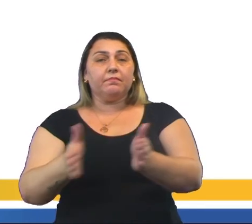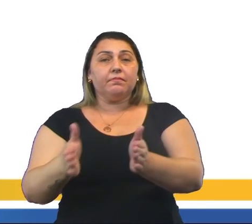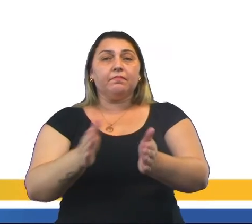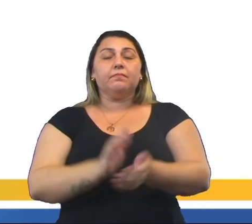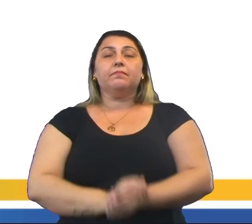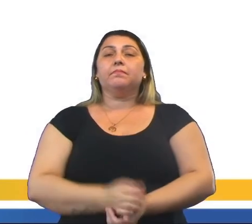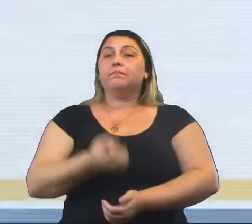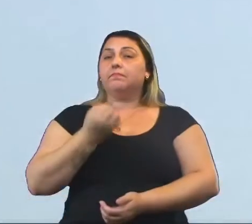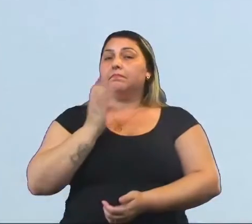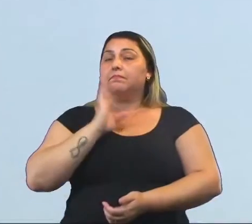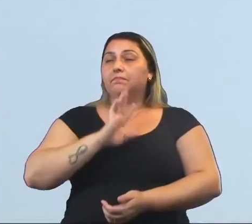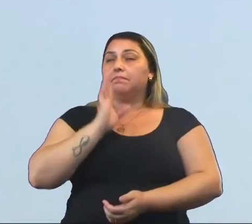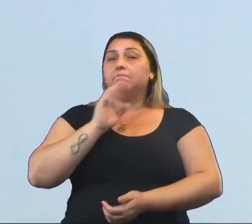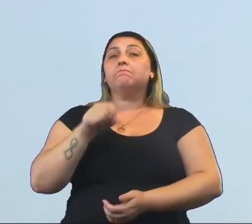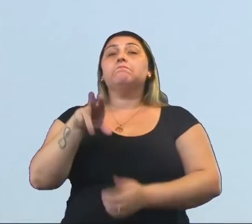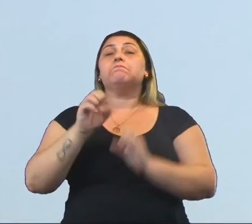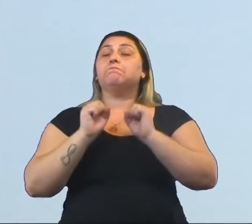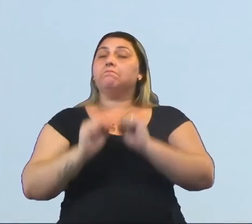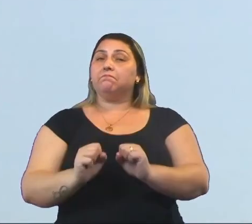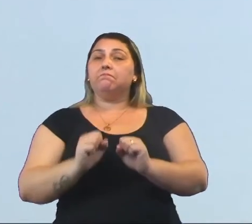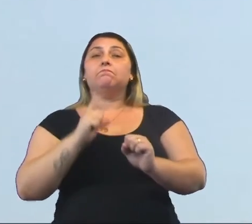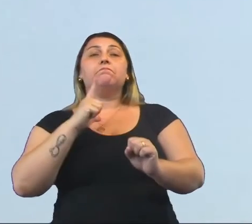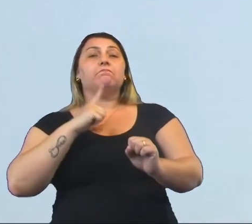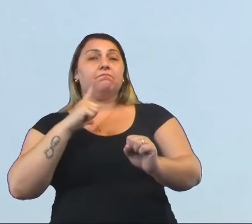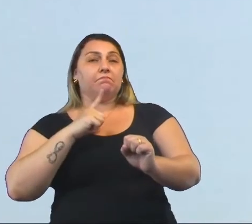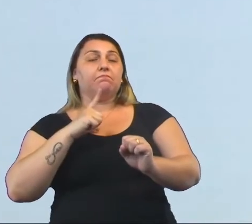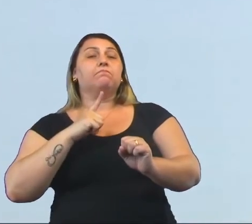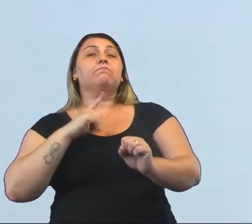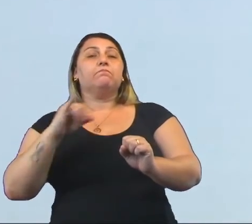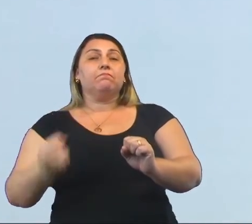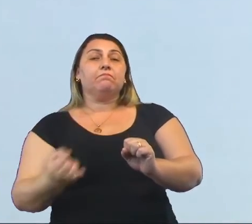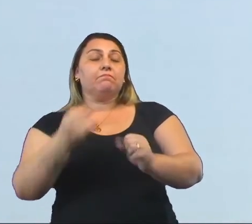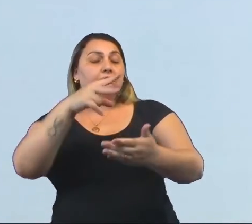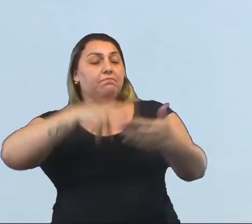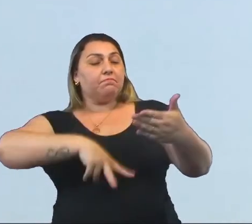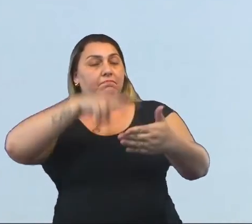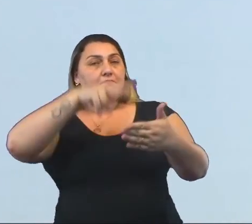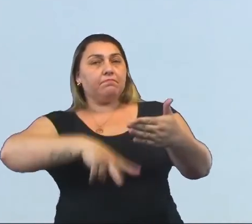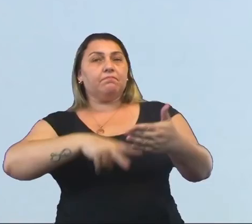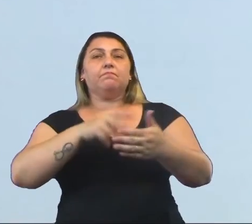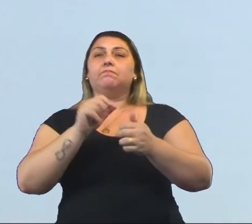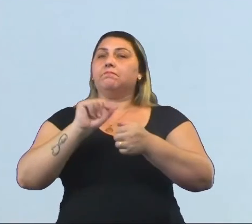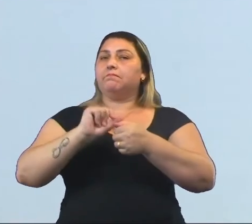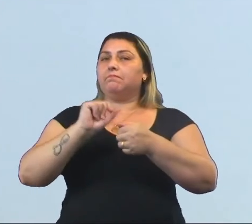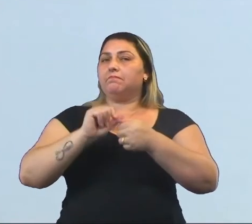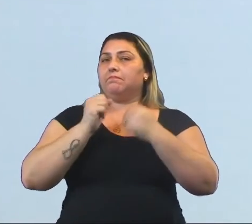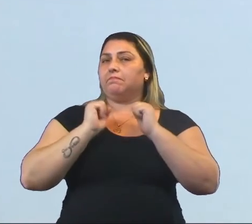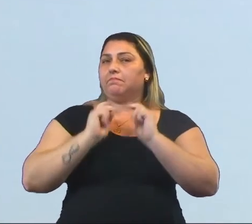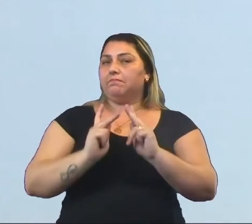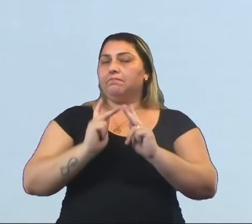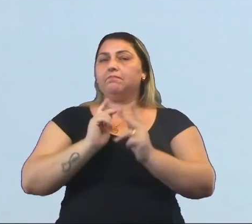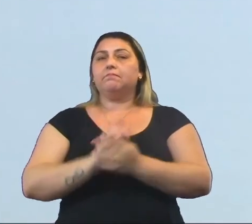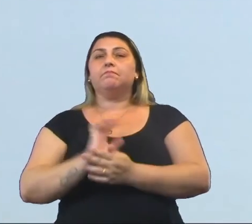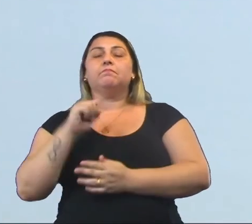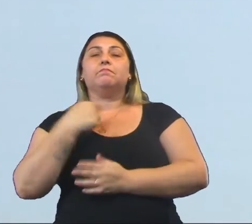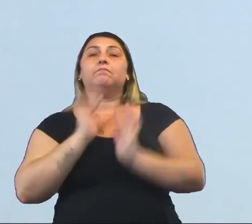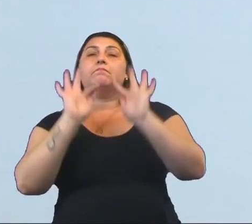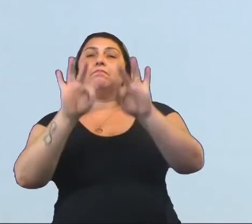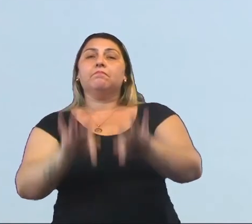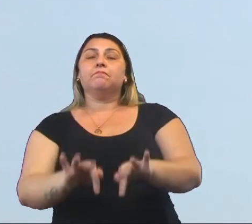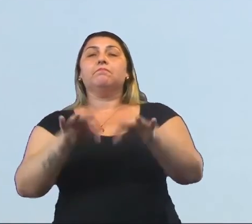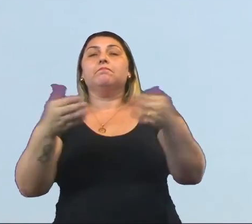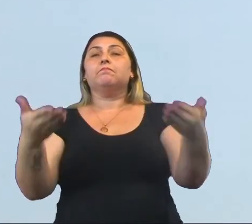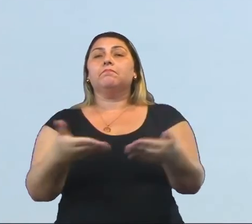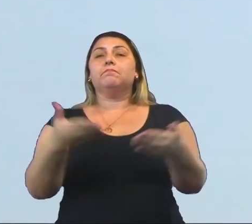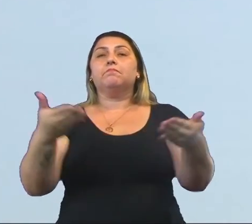é bem interessante, quem puder e tiver a chance de fazer essa leitura, faça, ok? E nós encerramos por aqui